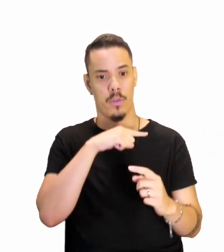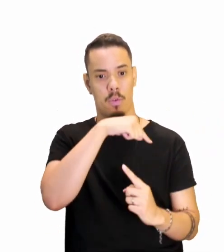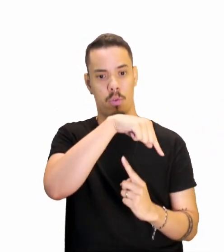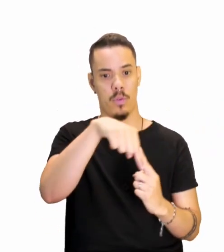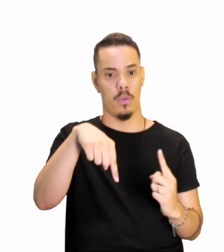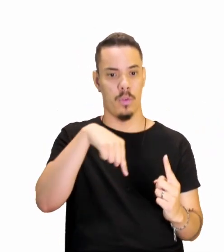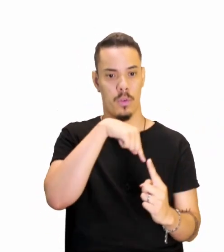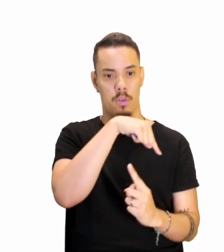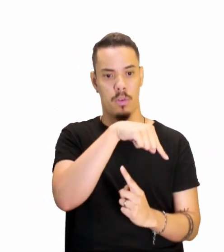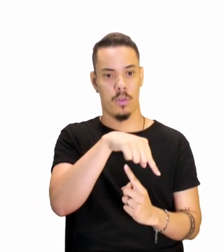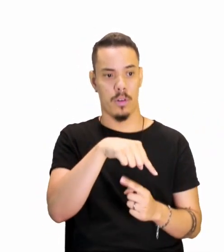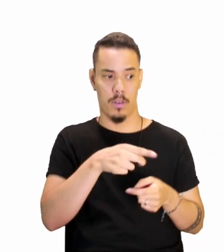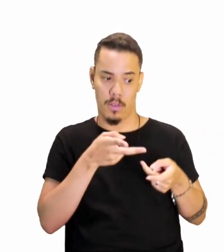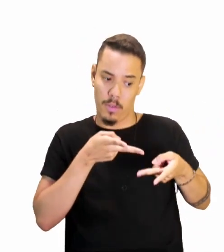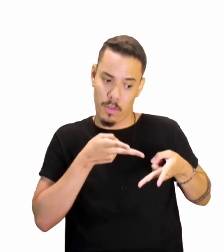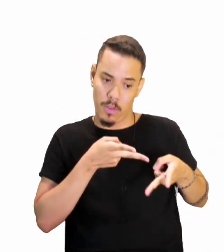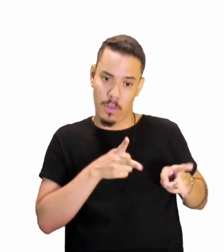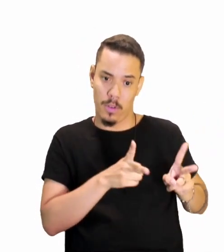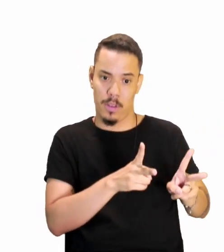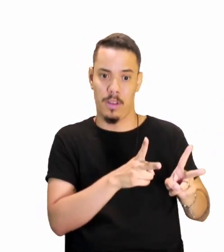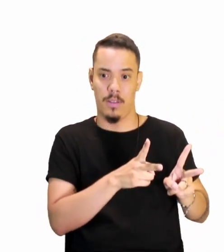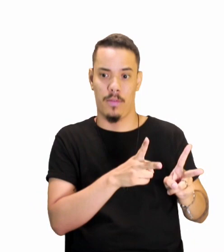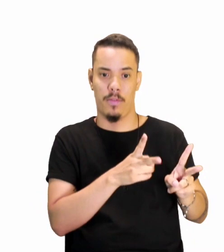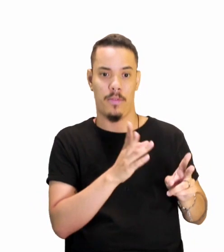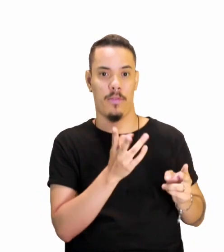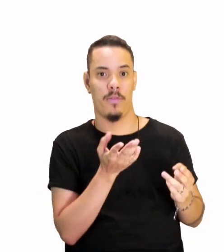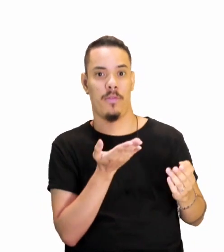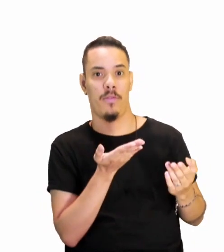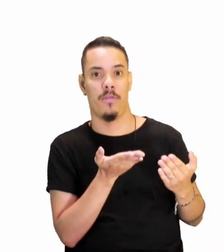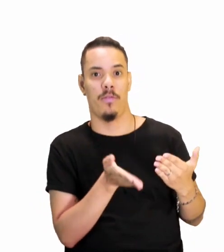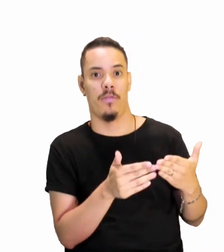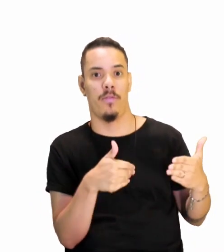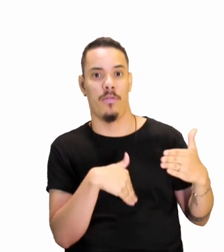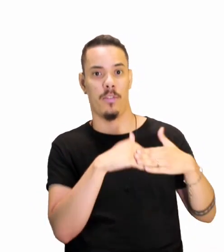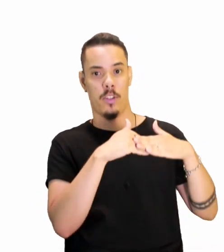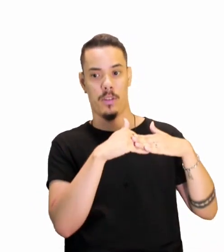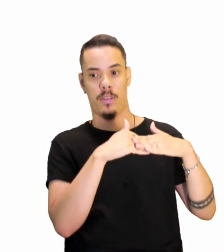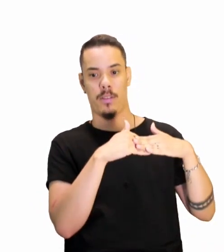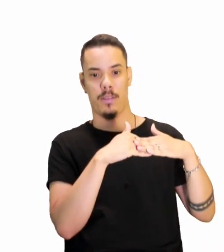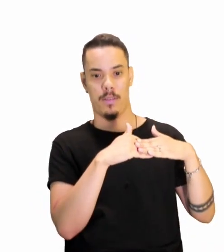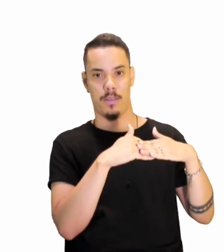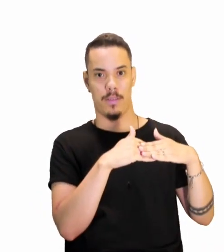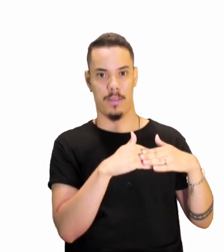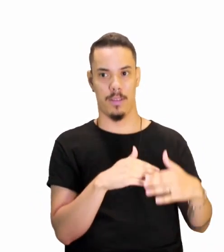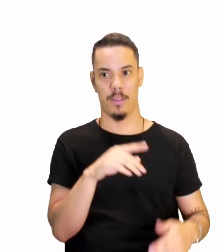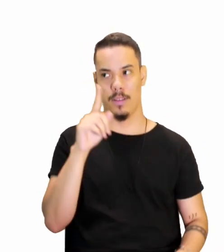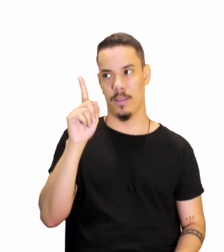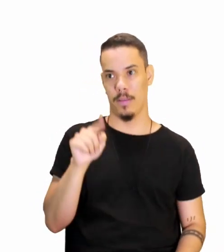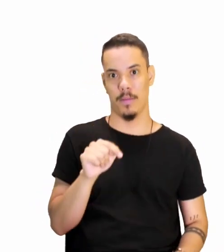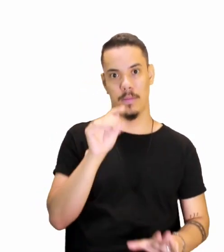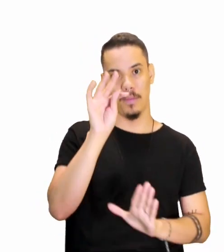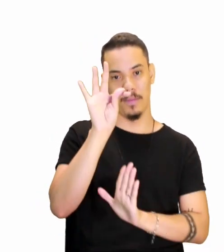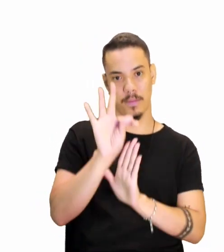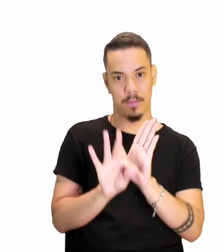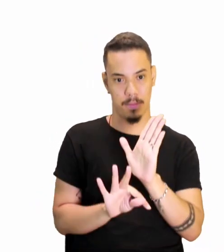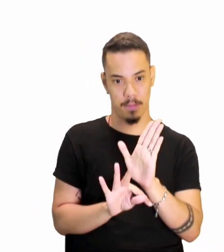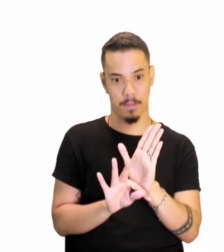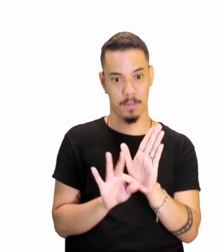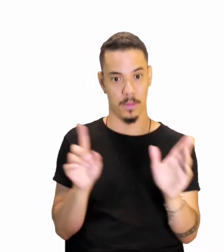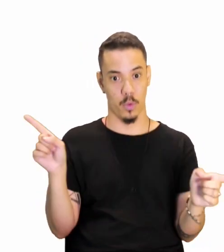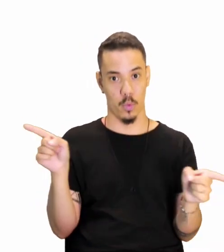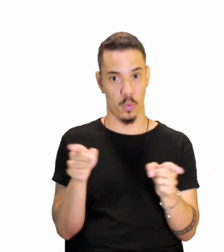que dizia: conserve fechado. Ó, é um texto